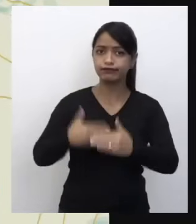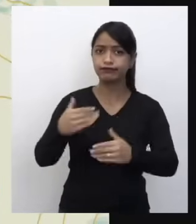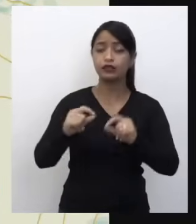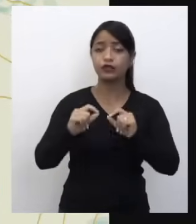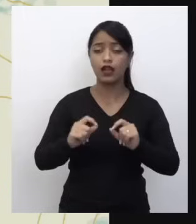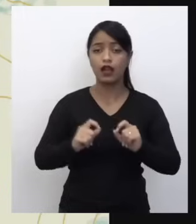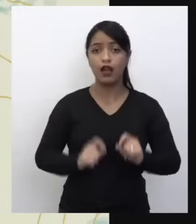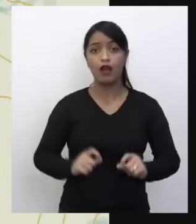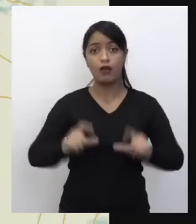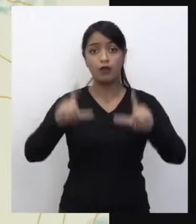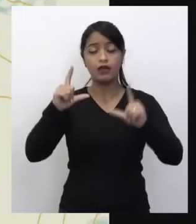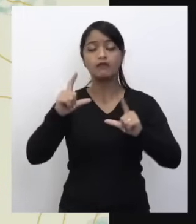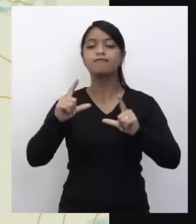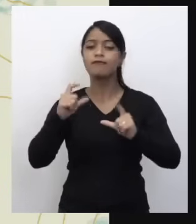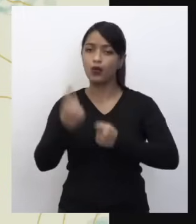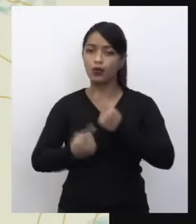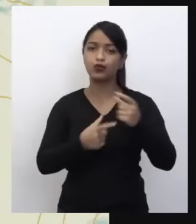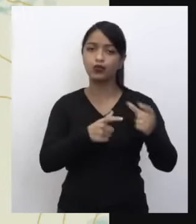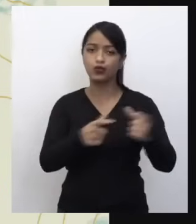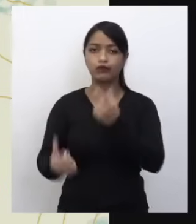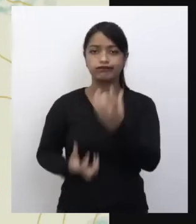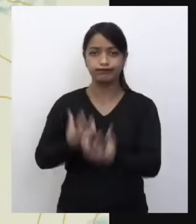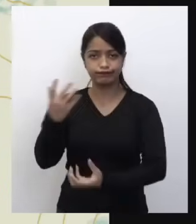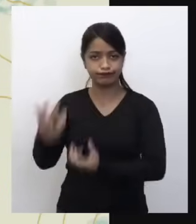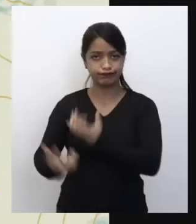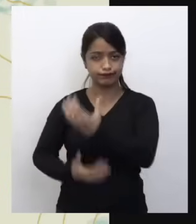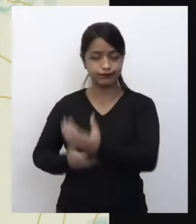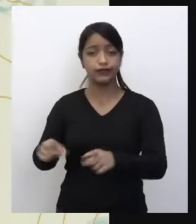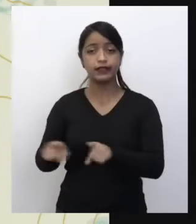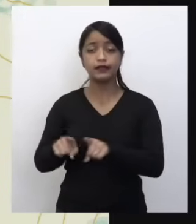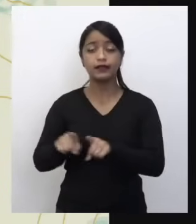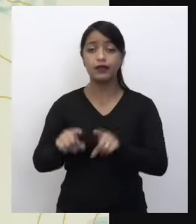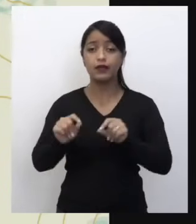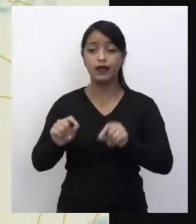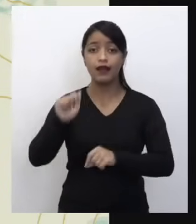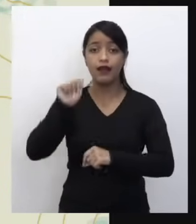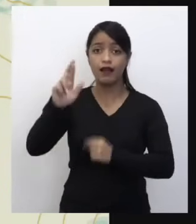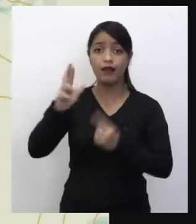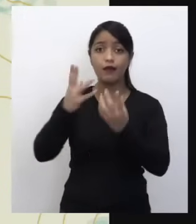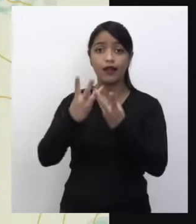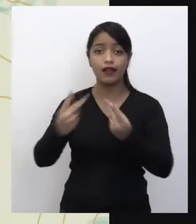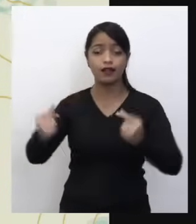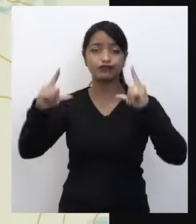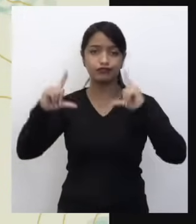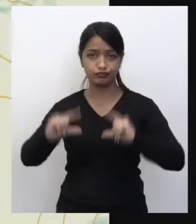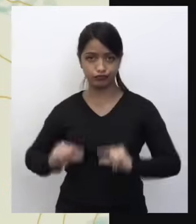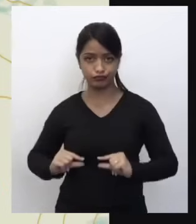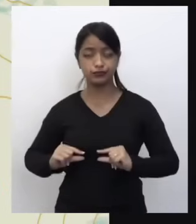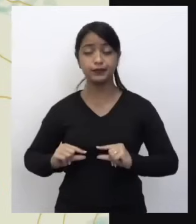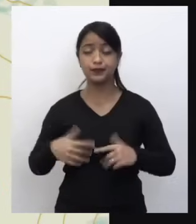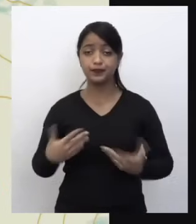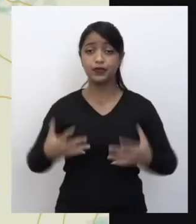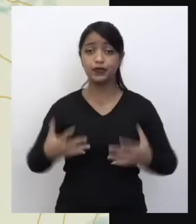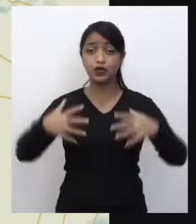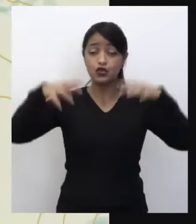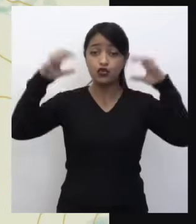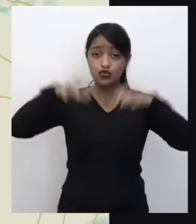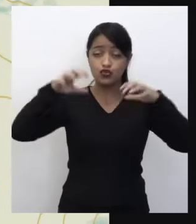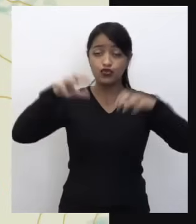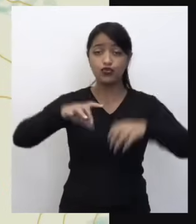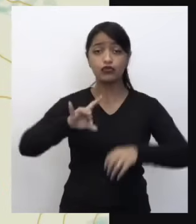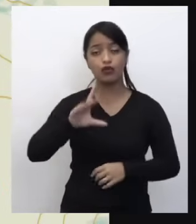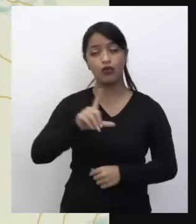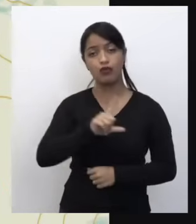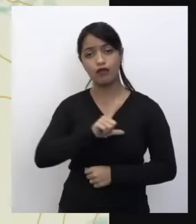queimadas e dos focos de incêndio, bem como a deterioração da qualidade do ar. As condições de chuva ficam restritas na faixa leste